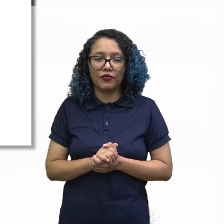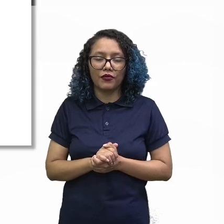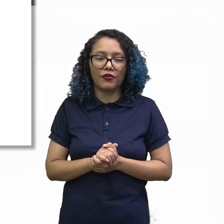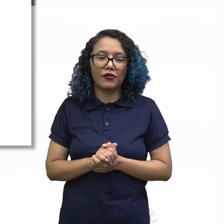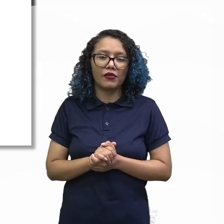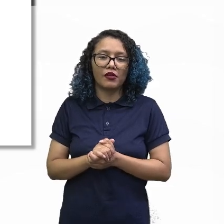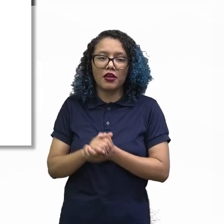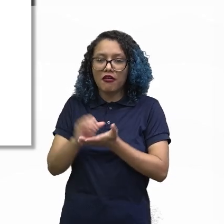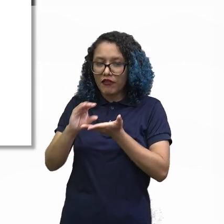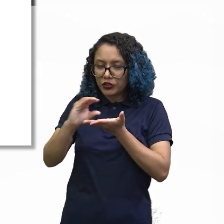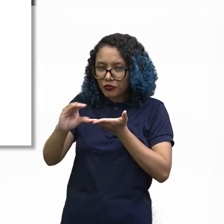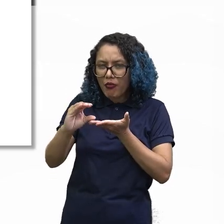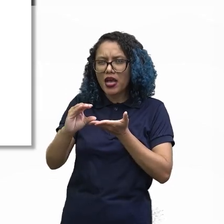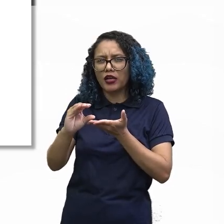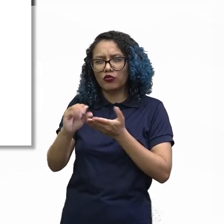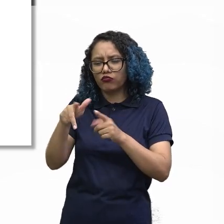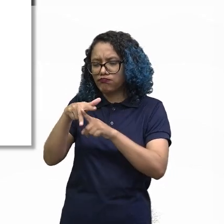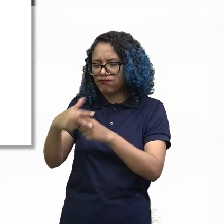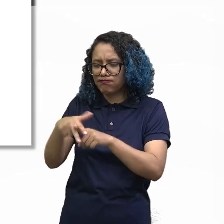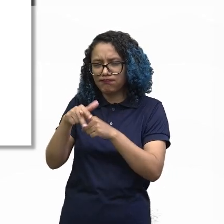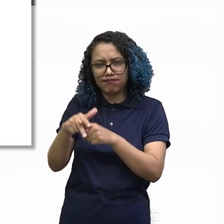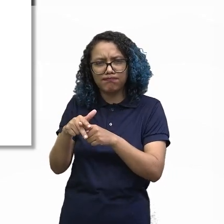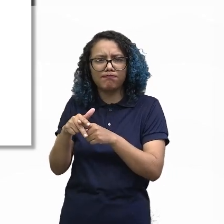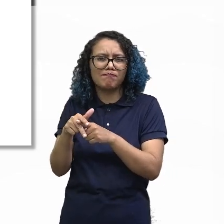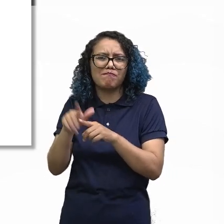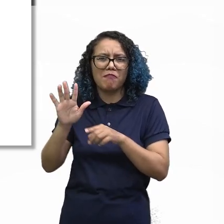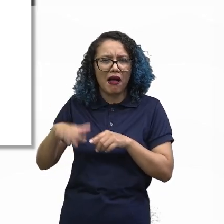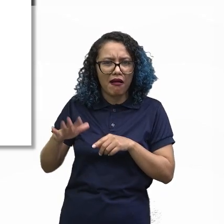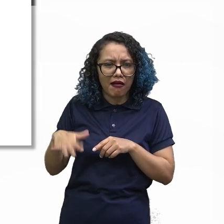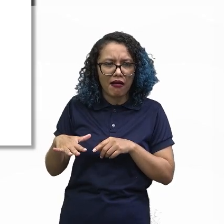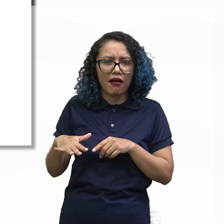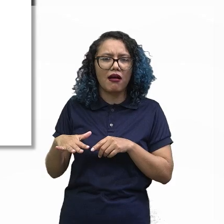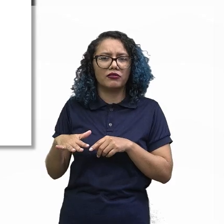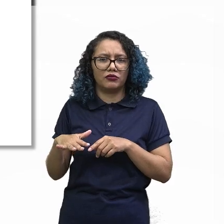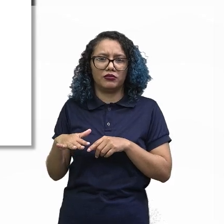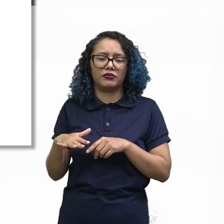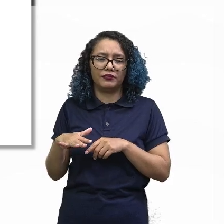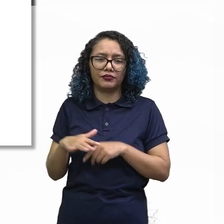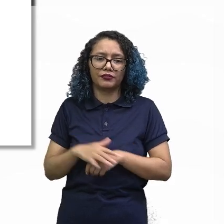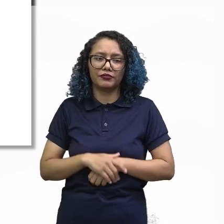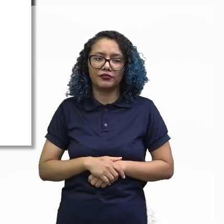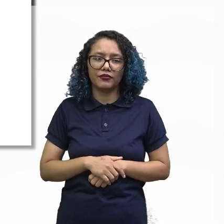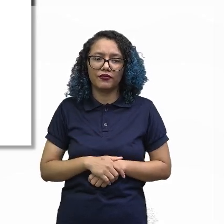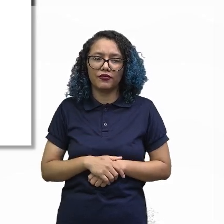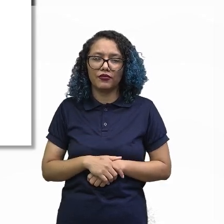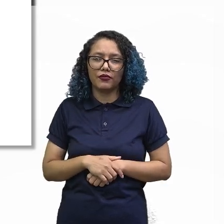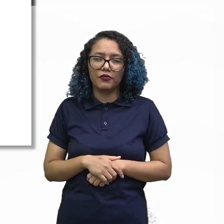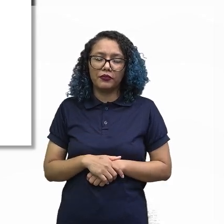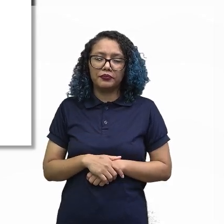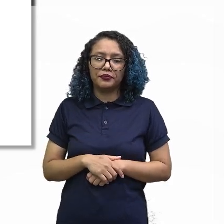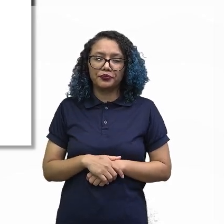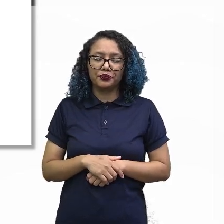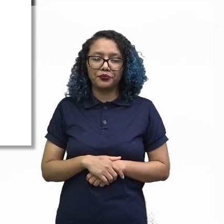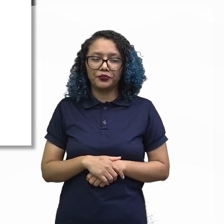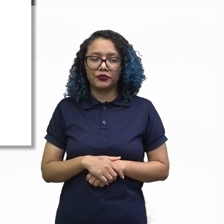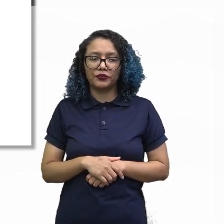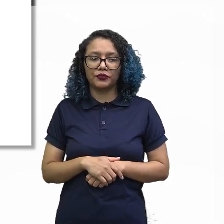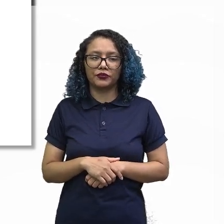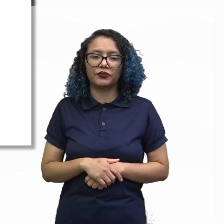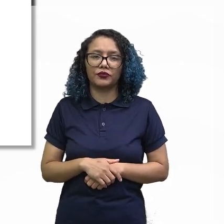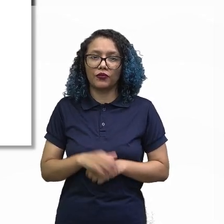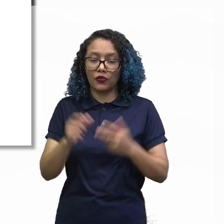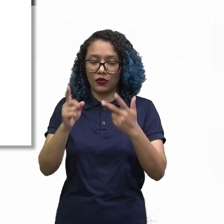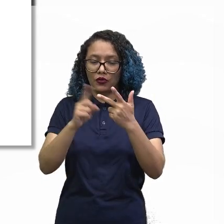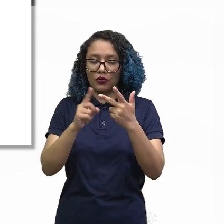das usinas nucleares, certo? Elas não têm um custo muito elevado para serem mantidas. Mais